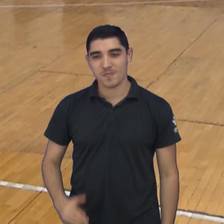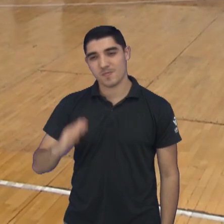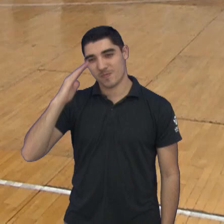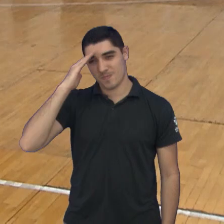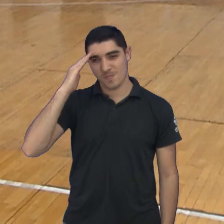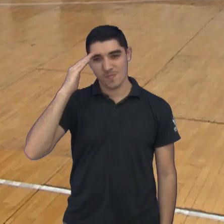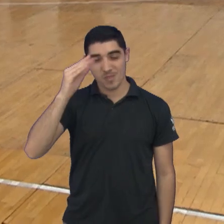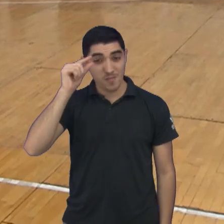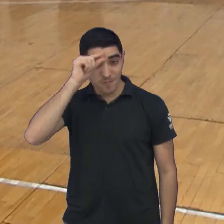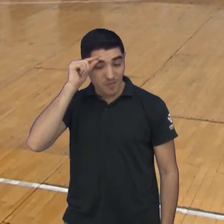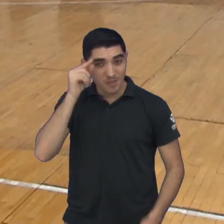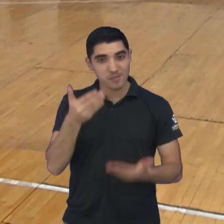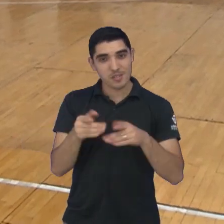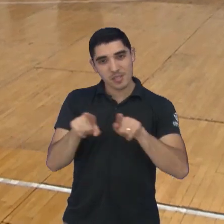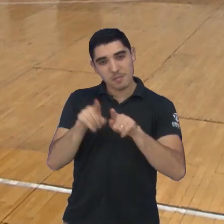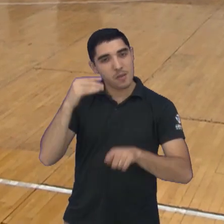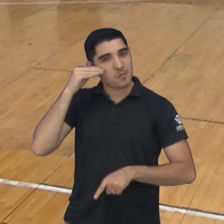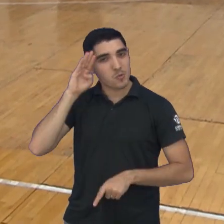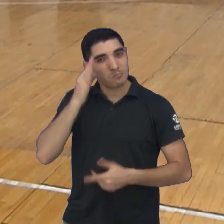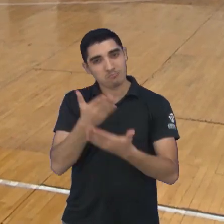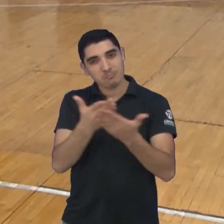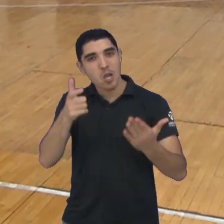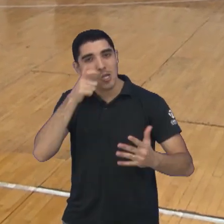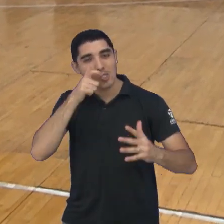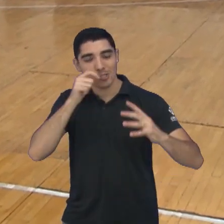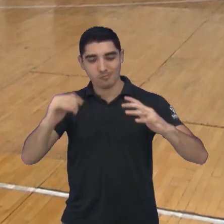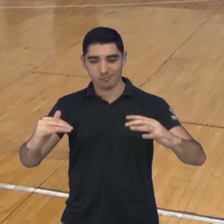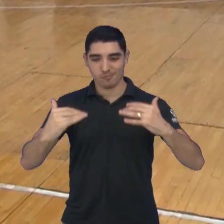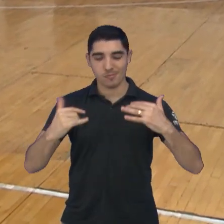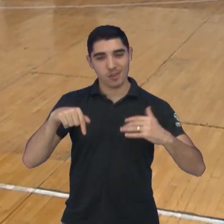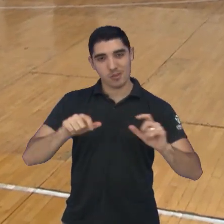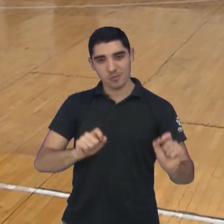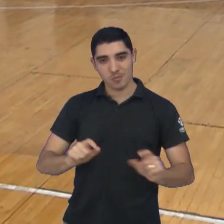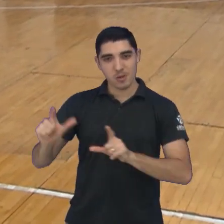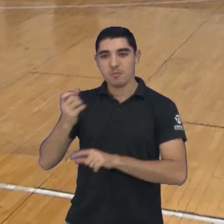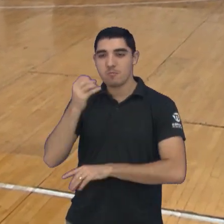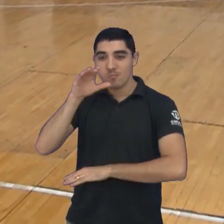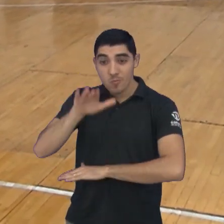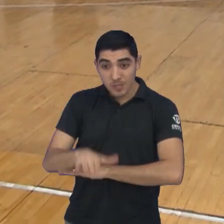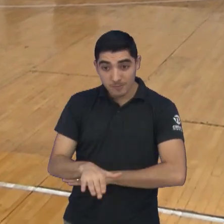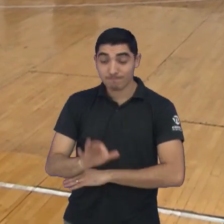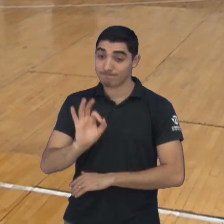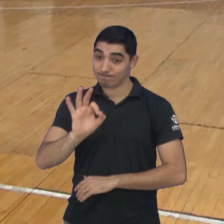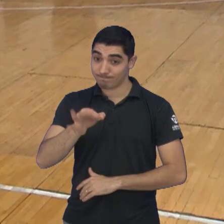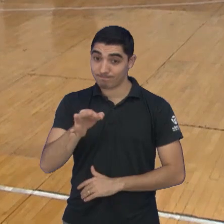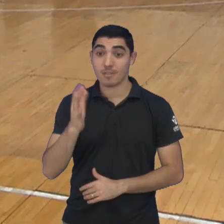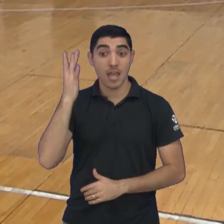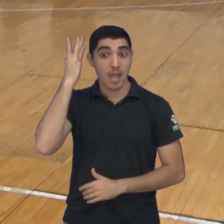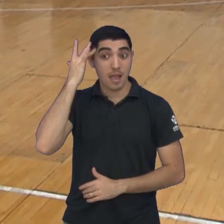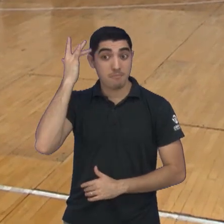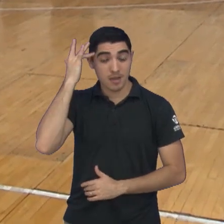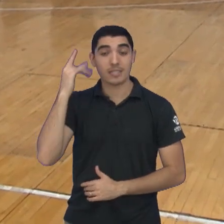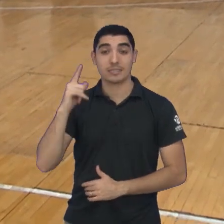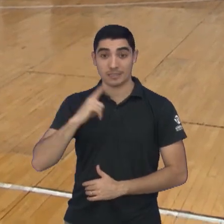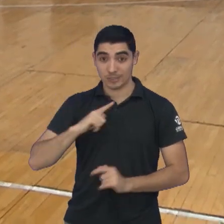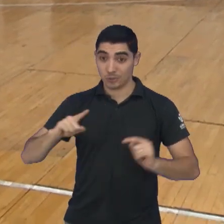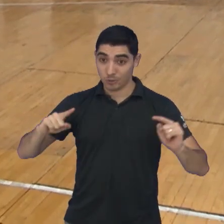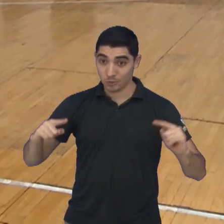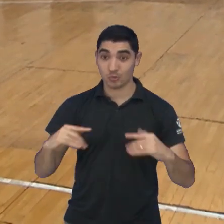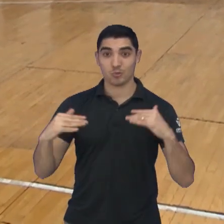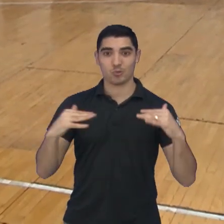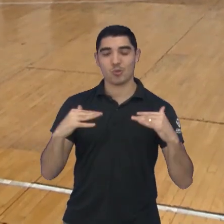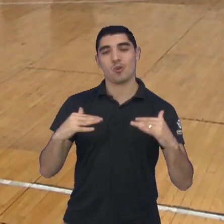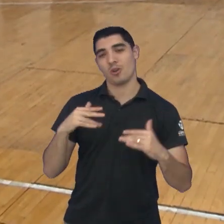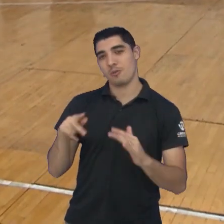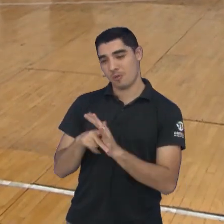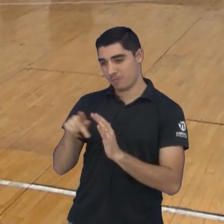Castilho, todos os amigos ligados no Hora do Esporte, uma boa tarde. Realmente, amanhã tem decisão para o São José